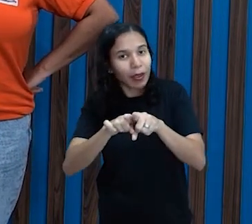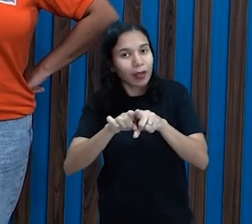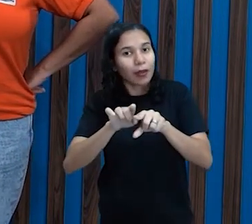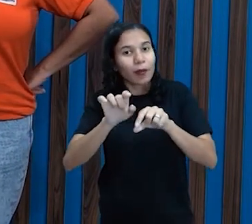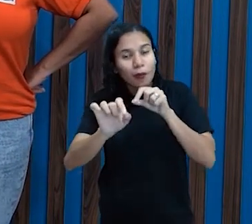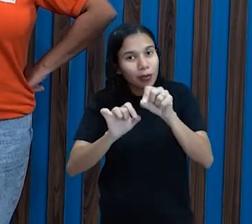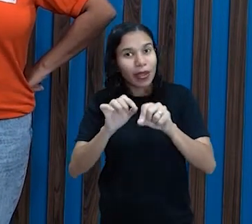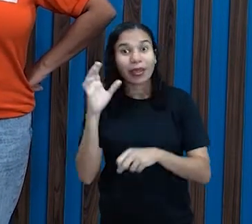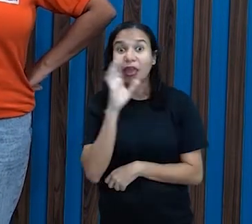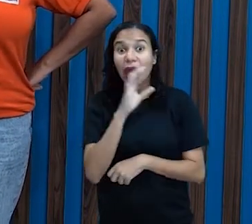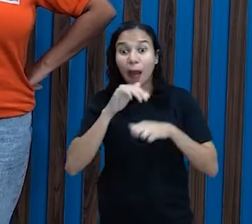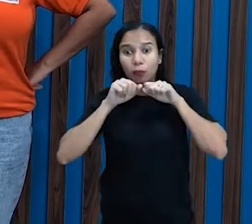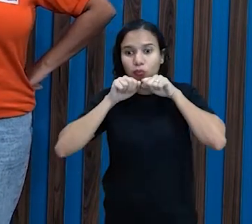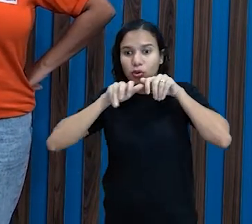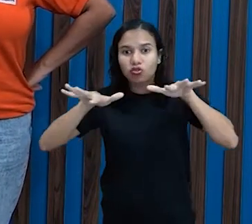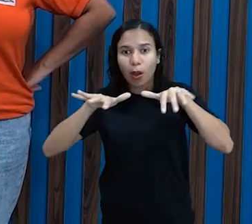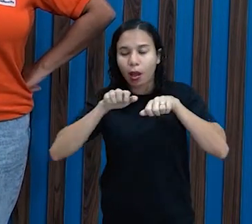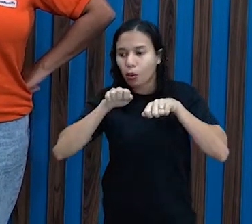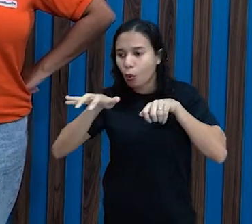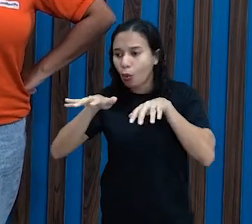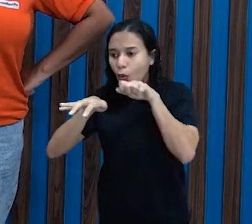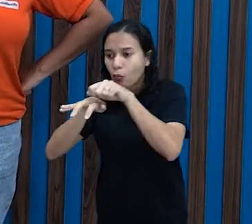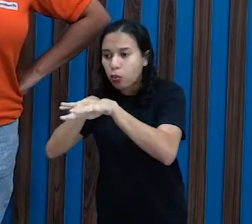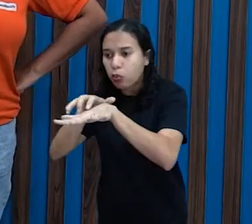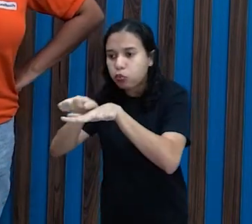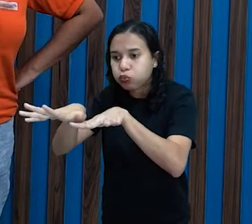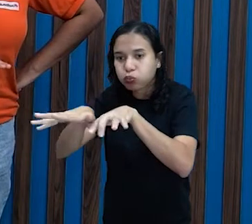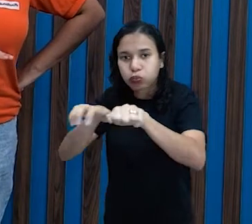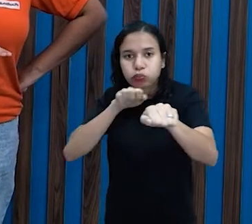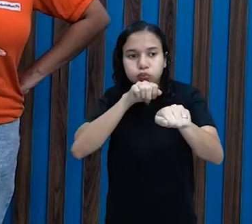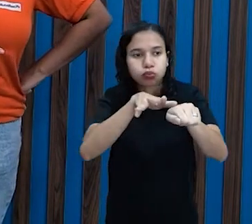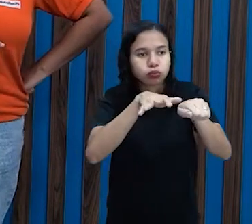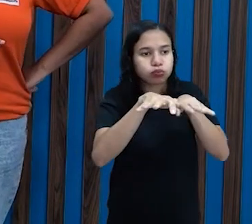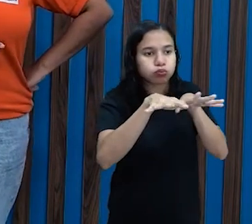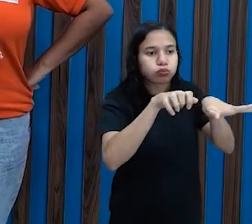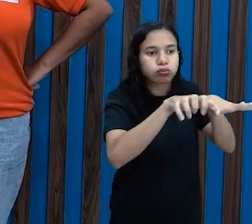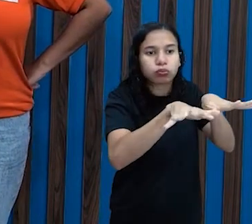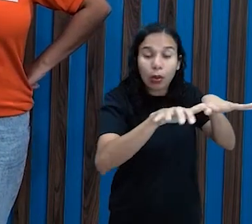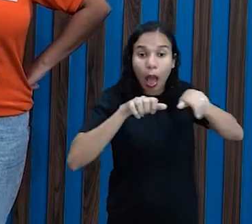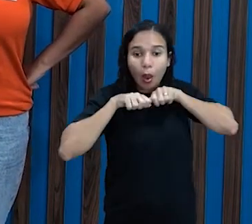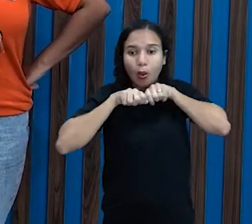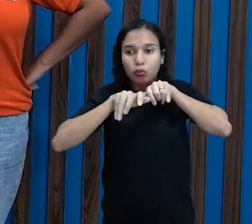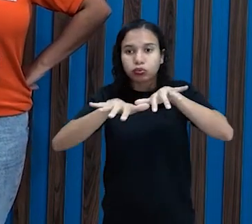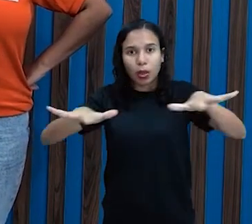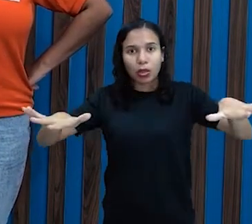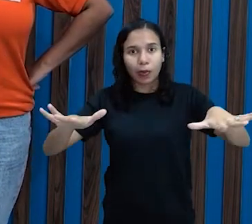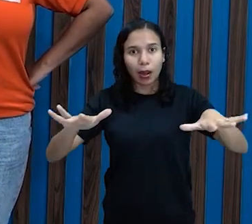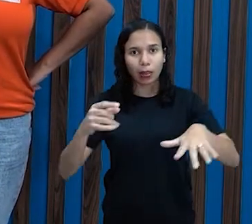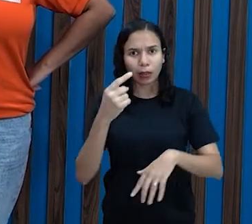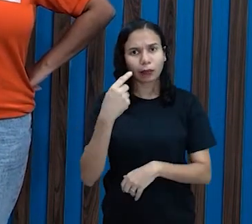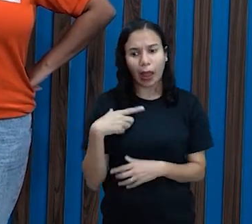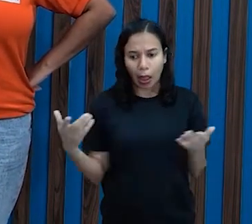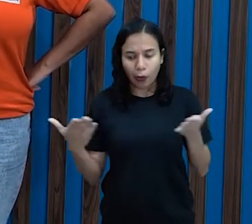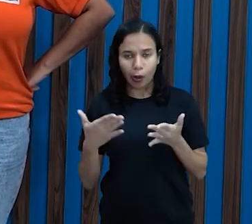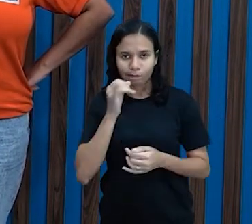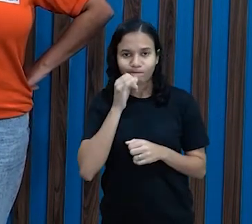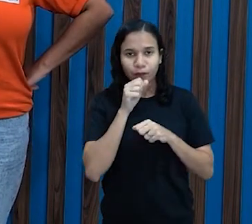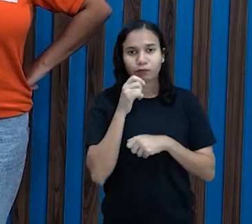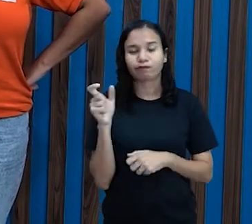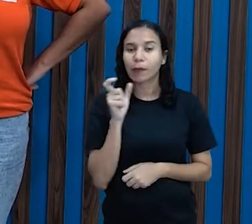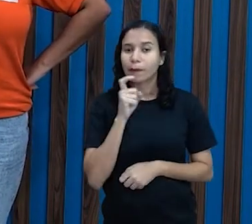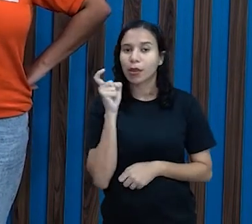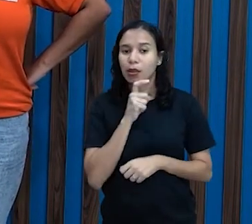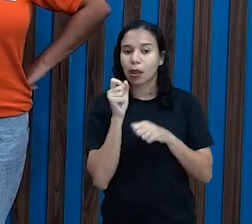causa da rápida disseminação. Então, se alguém solta uma fake news agora, daqui a 1 hora, 2 horas, essa notícia